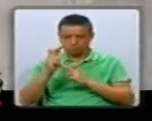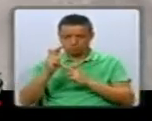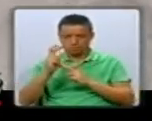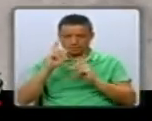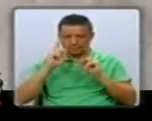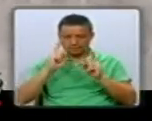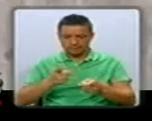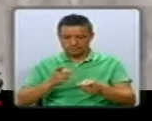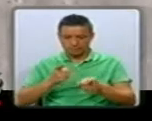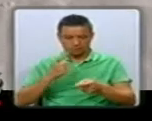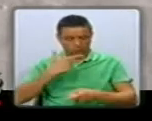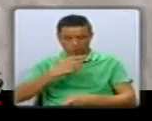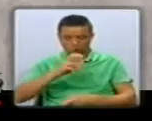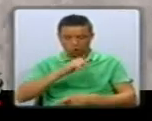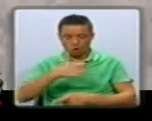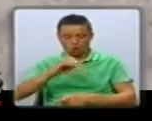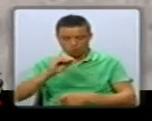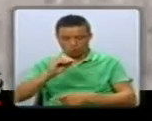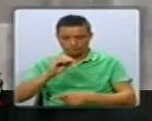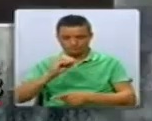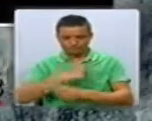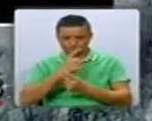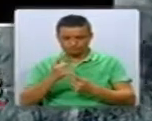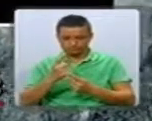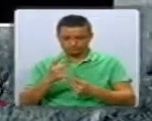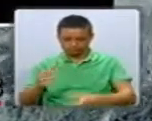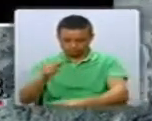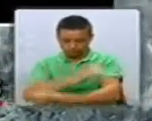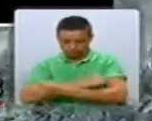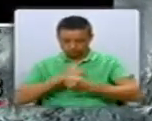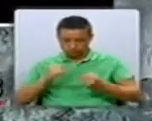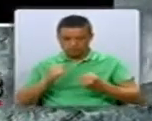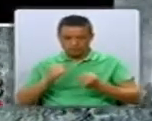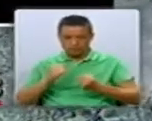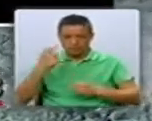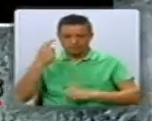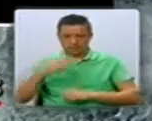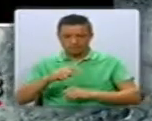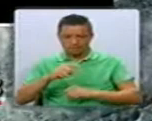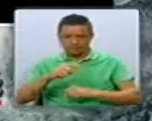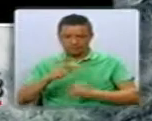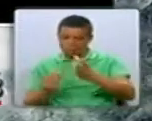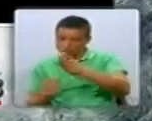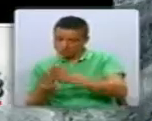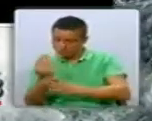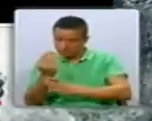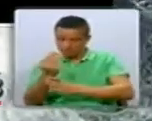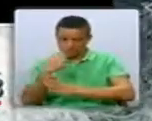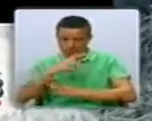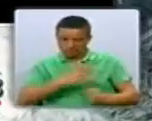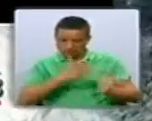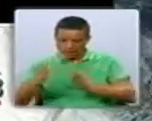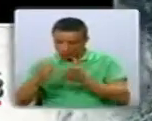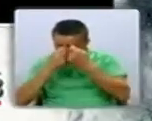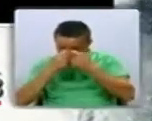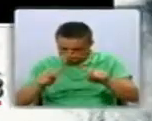sílica e o tório, que precisam de temperaturas muitíssimo mais elevadas para explodirem, terão provavelmente aí a sua origem. Portanto, estamos a falar de um lado oculto da Lua